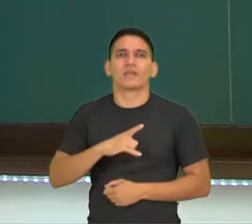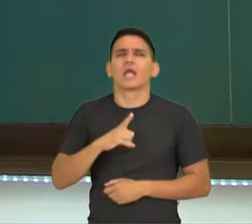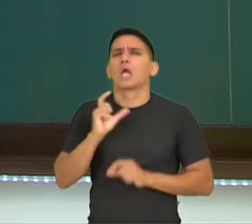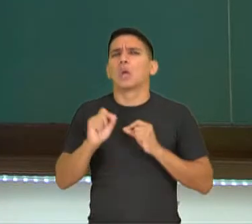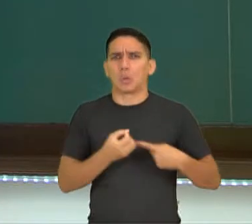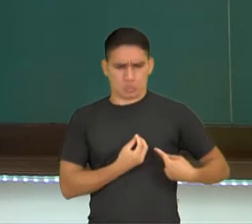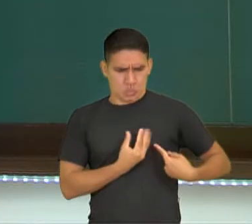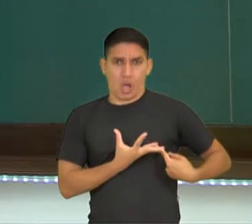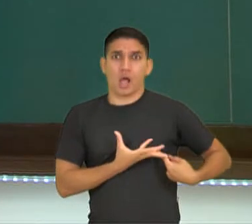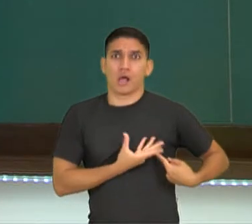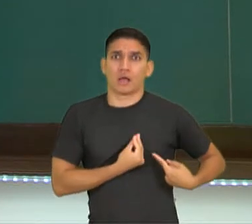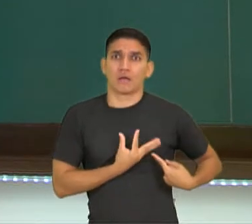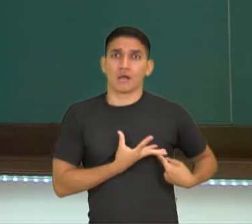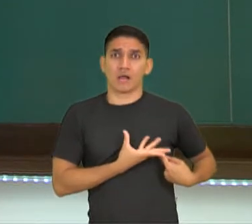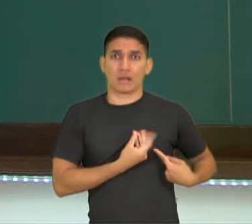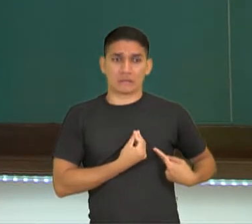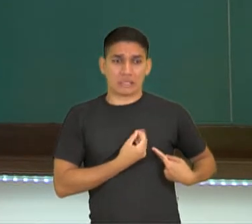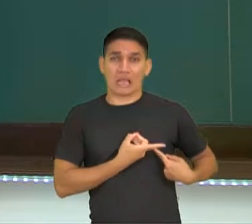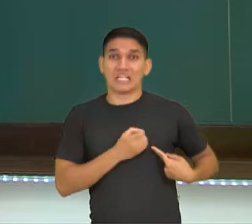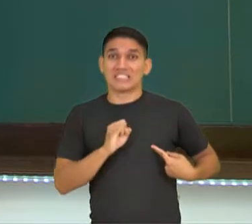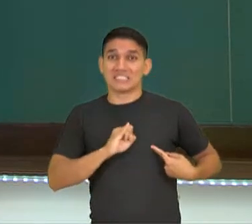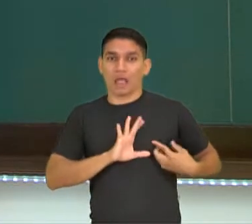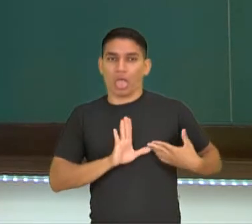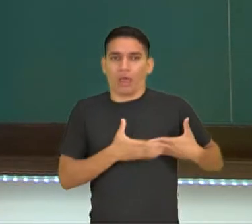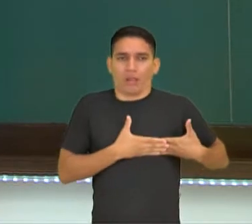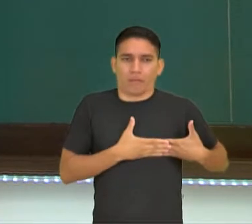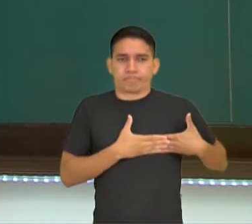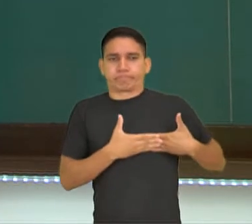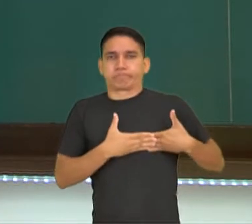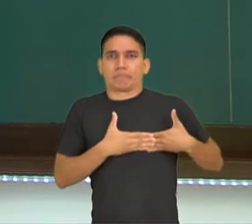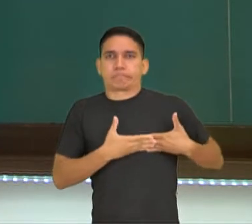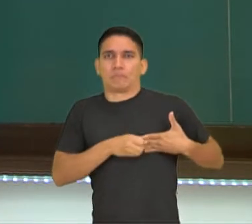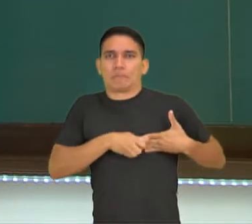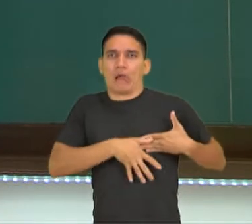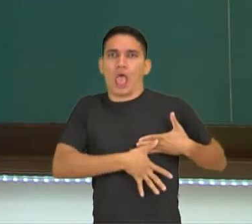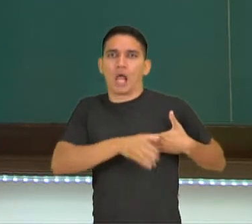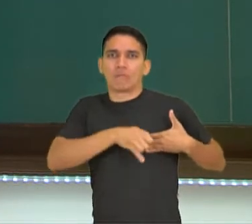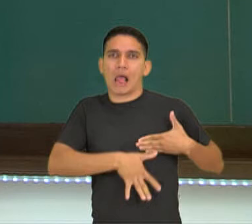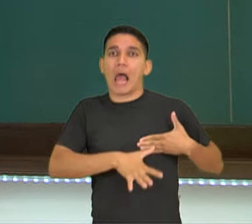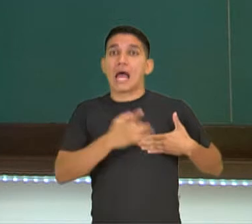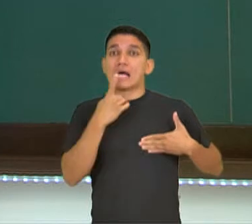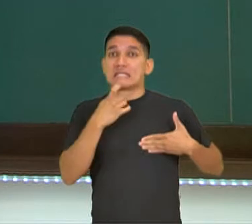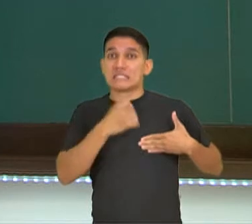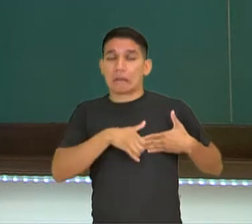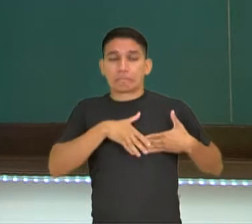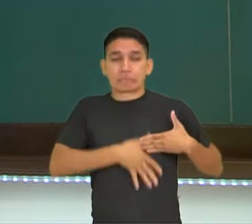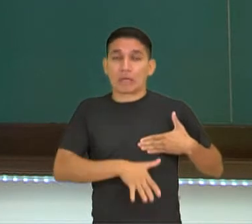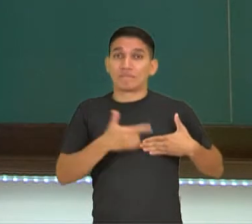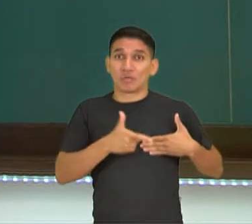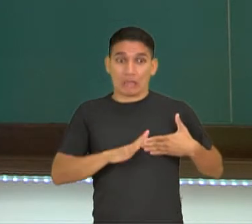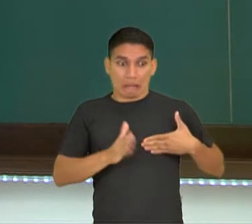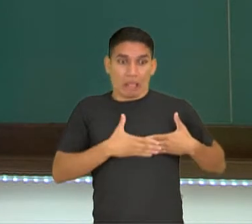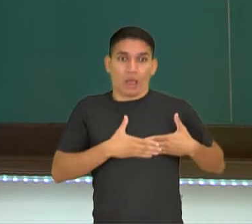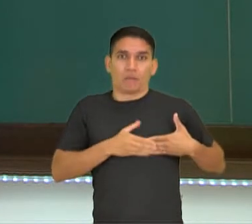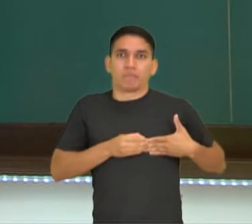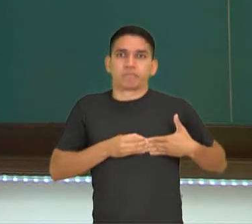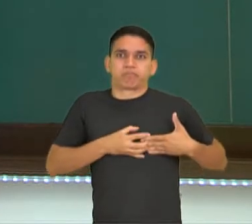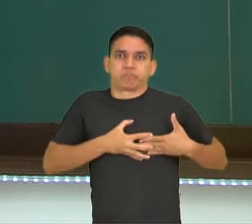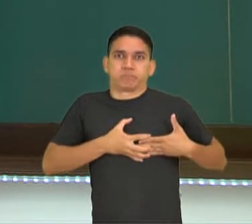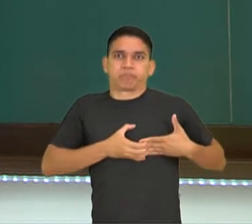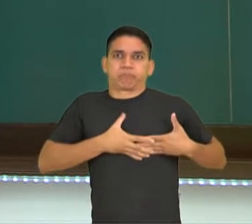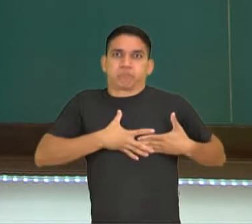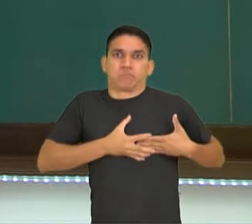lá no coração, entupimento das veias, bloqueamento do sangue. É muito sério tudo isso, gente. Precisamos